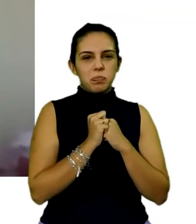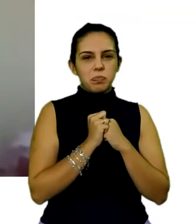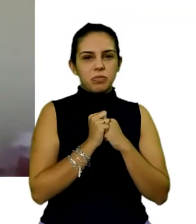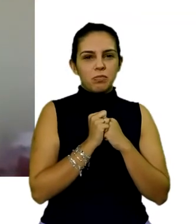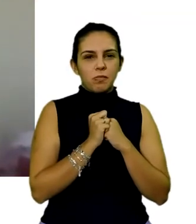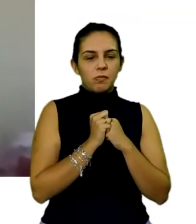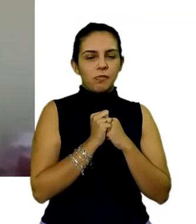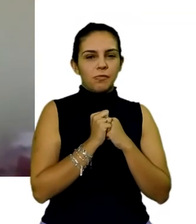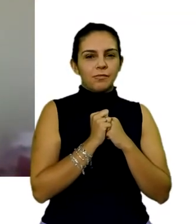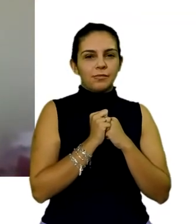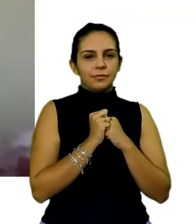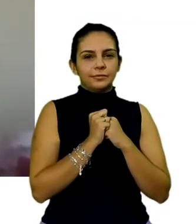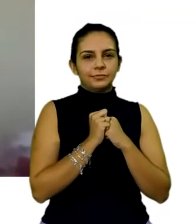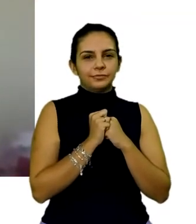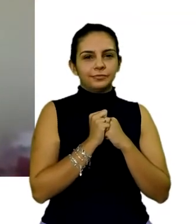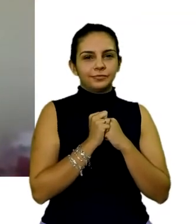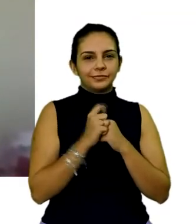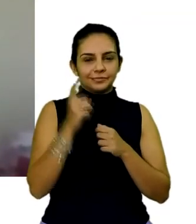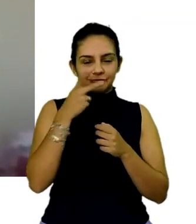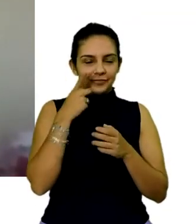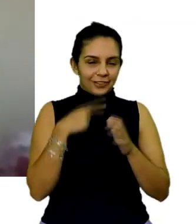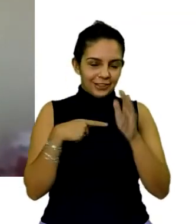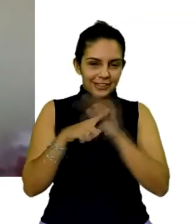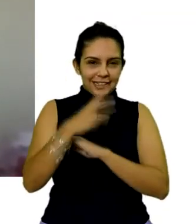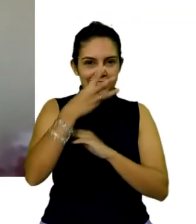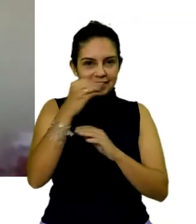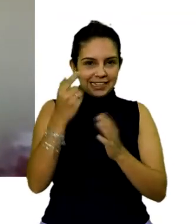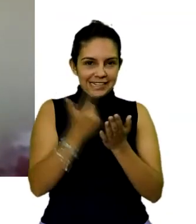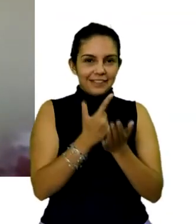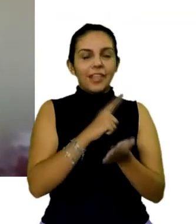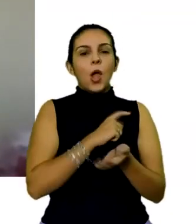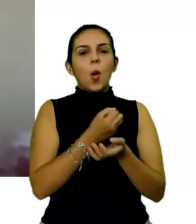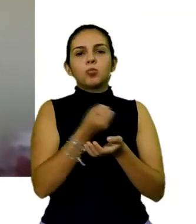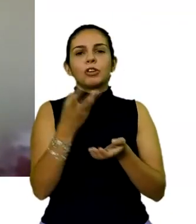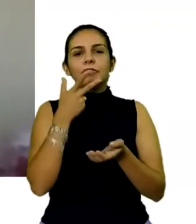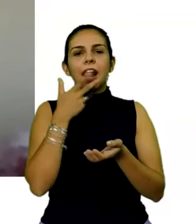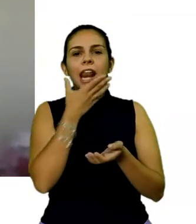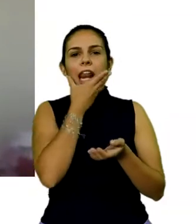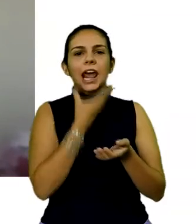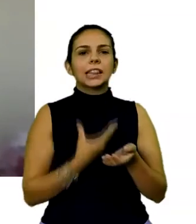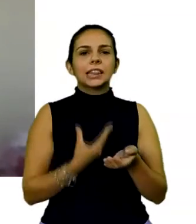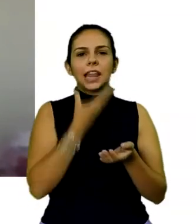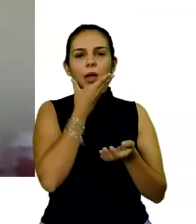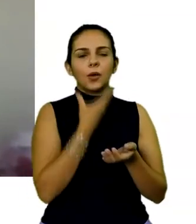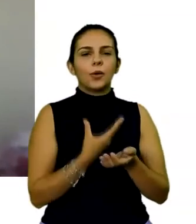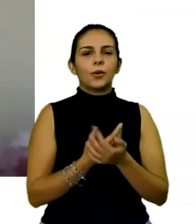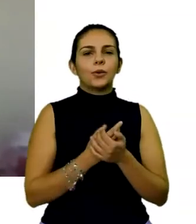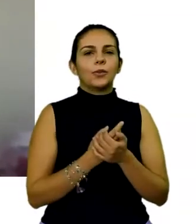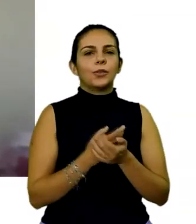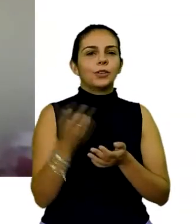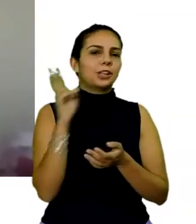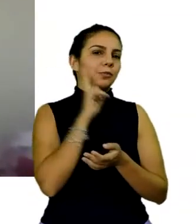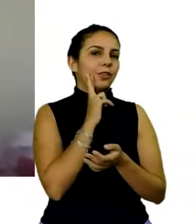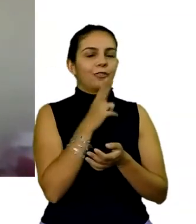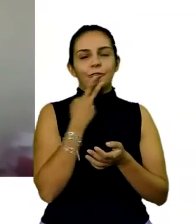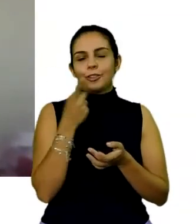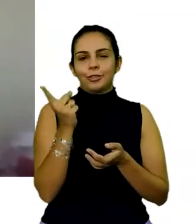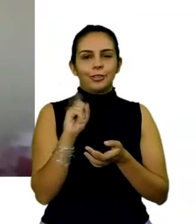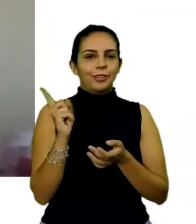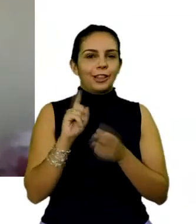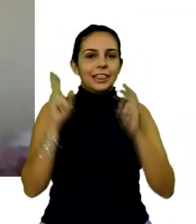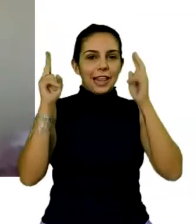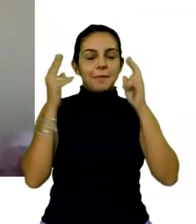Agora, no meio de 300 livros que vocês já lançaram aí, tem algum sobre o Natal? Nós estamos evento Natal.